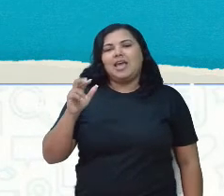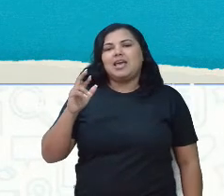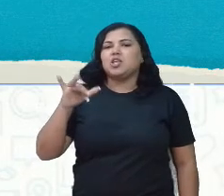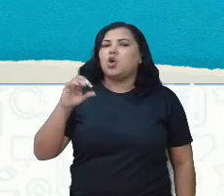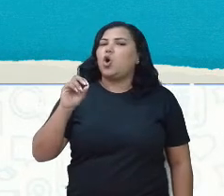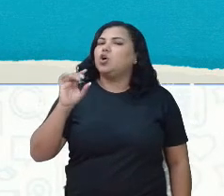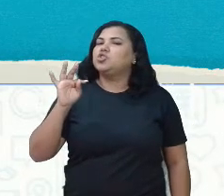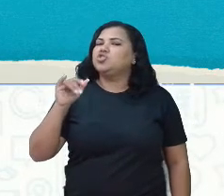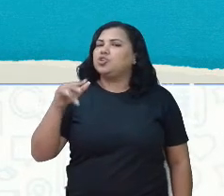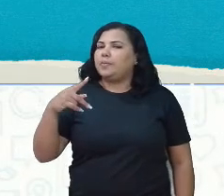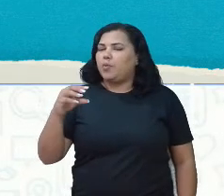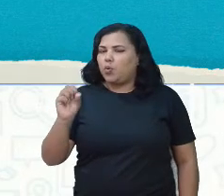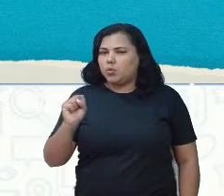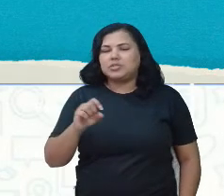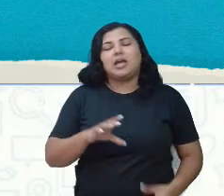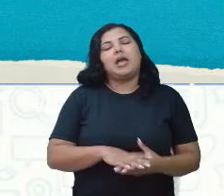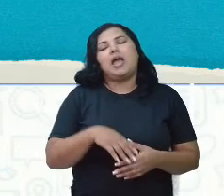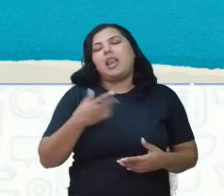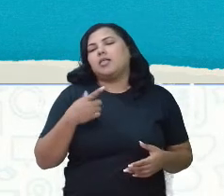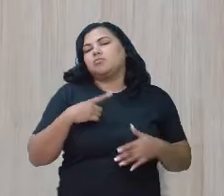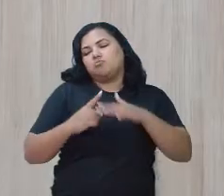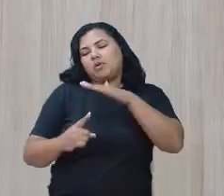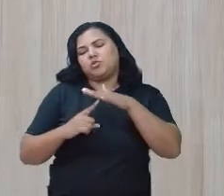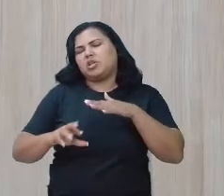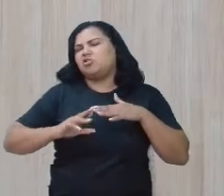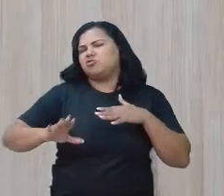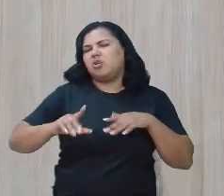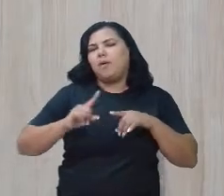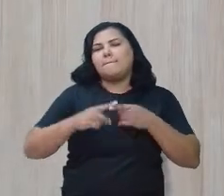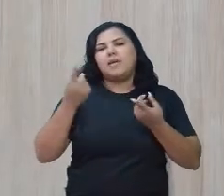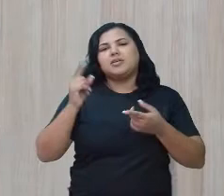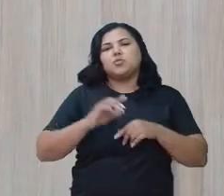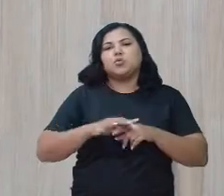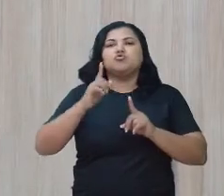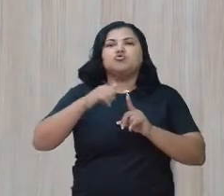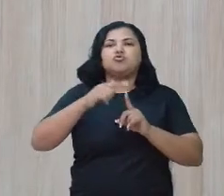não trabalha tanto com personagens, ela trabalha com tipos, ok?